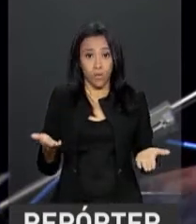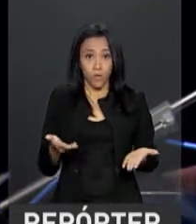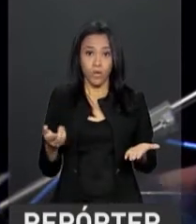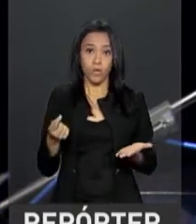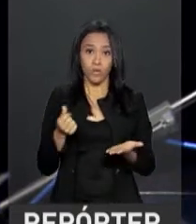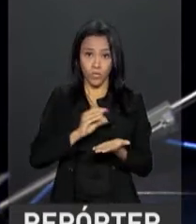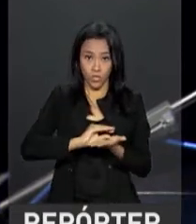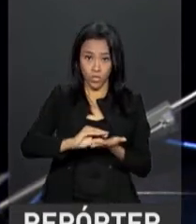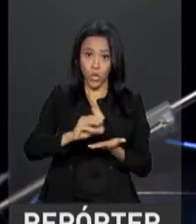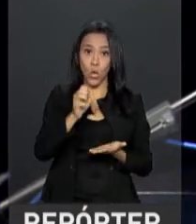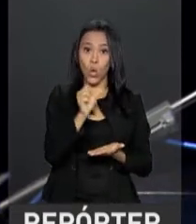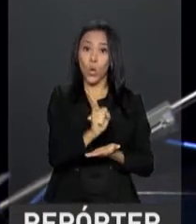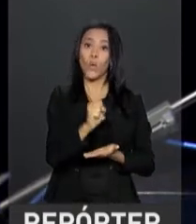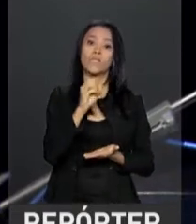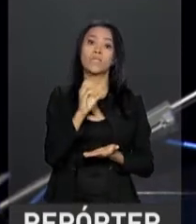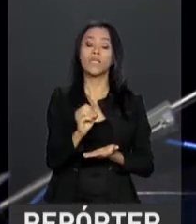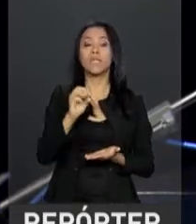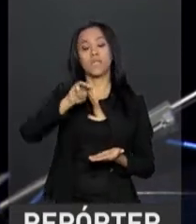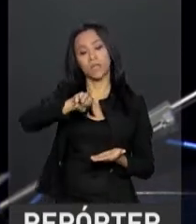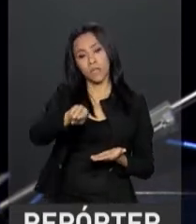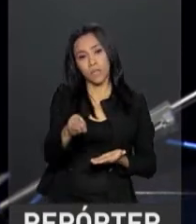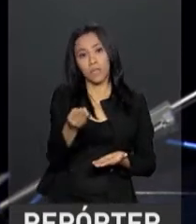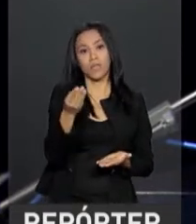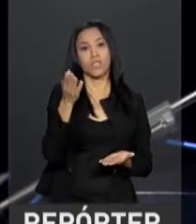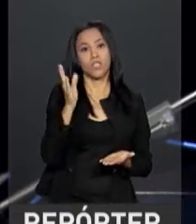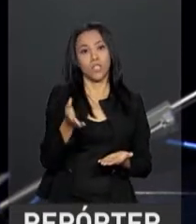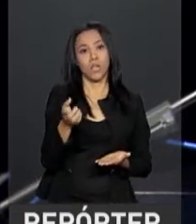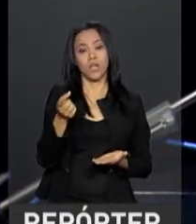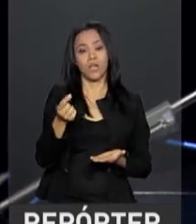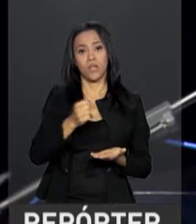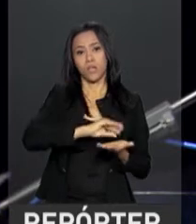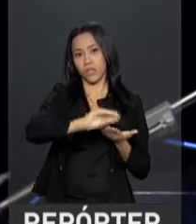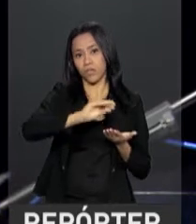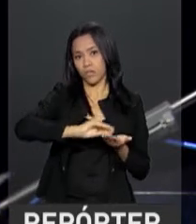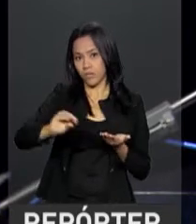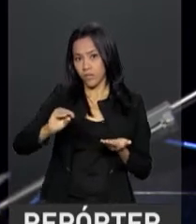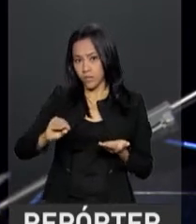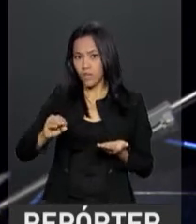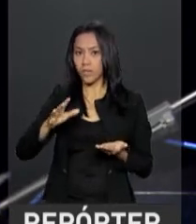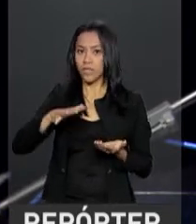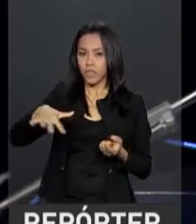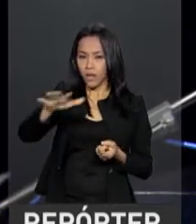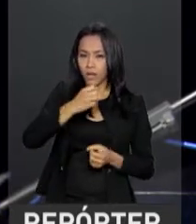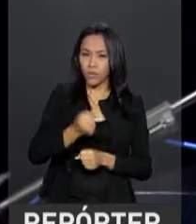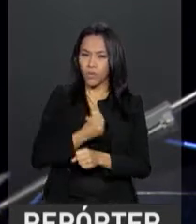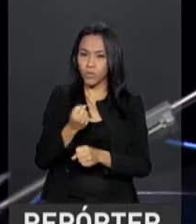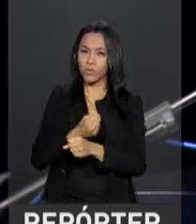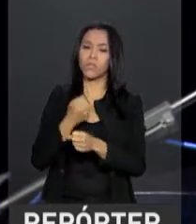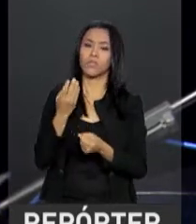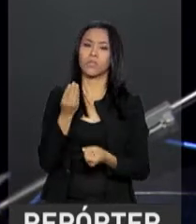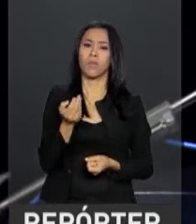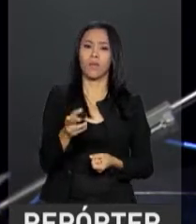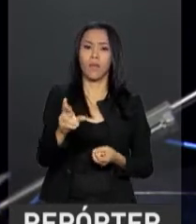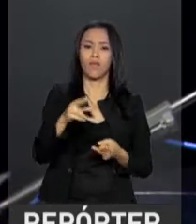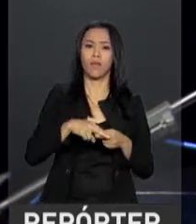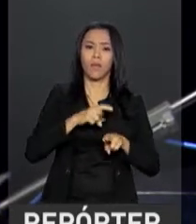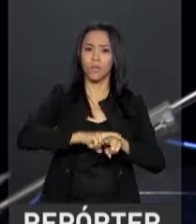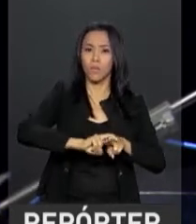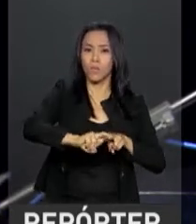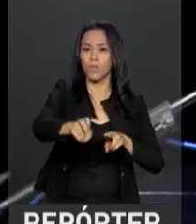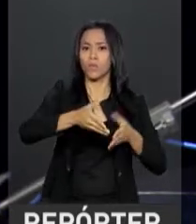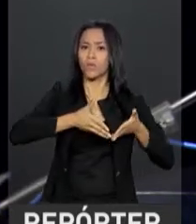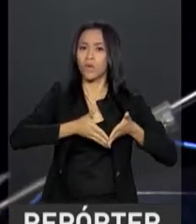de 80 milhões distribuídos entre renovações licitações de rodovias ferrovias portos aeroportos